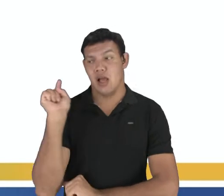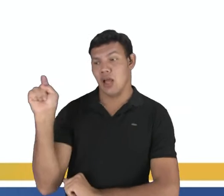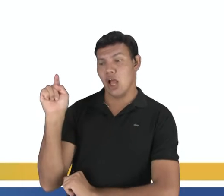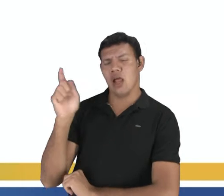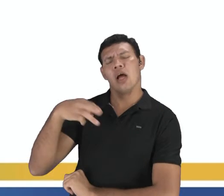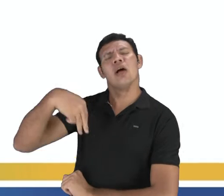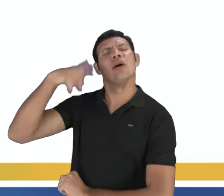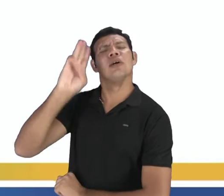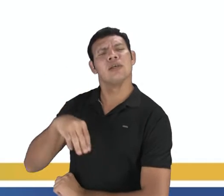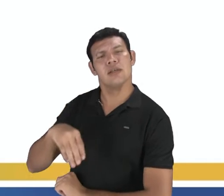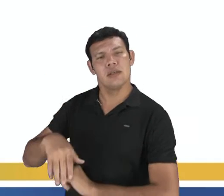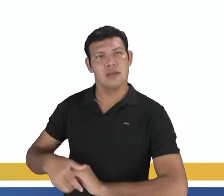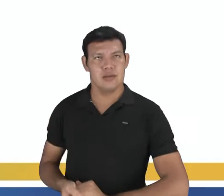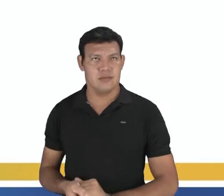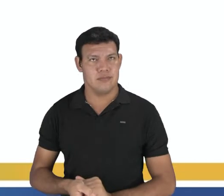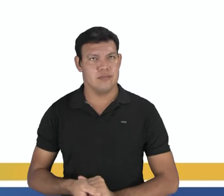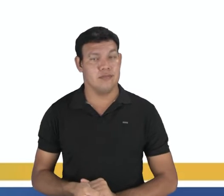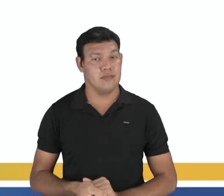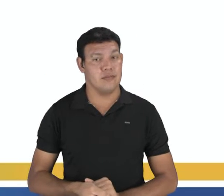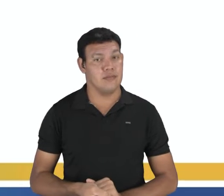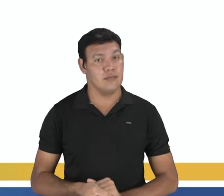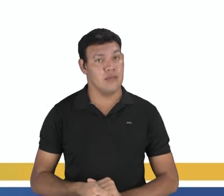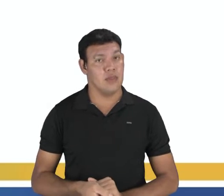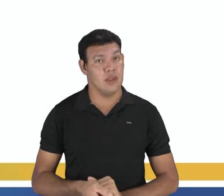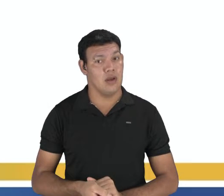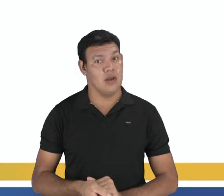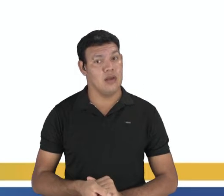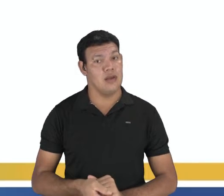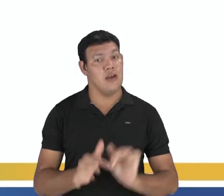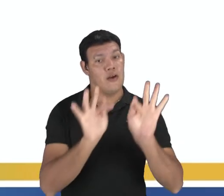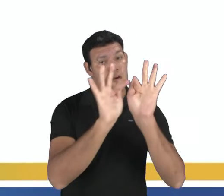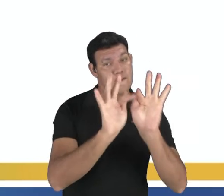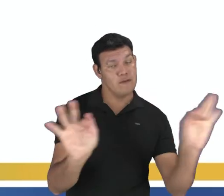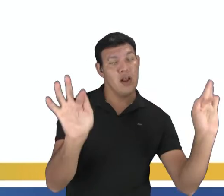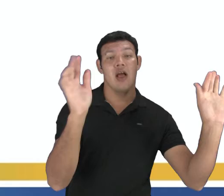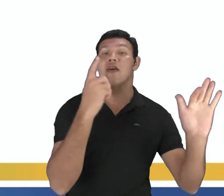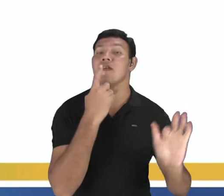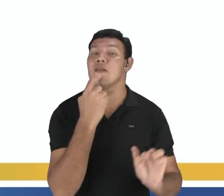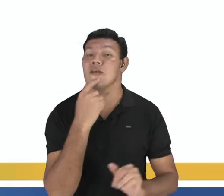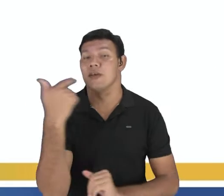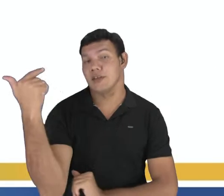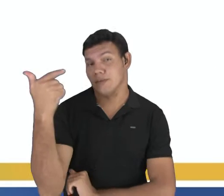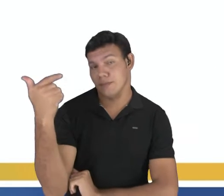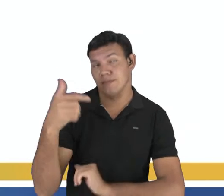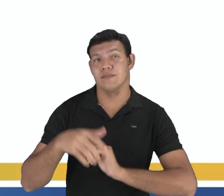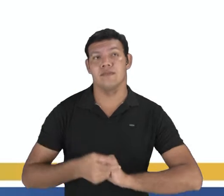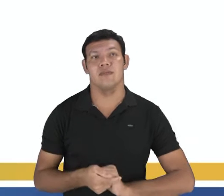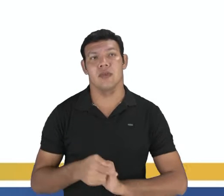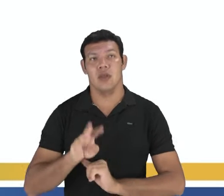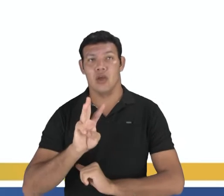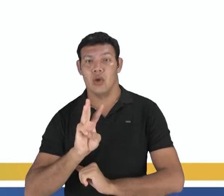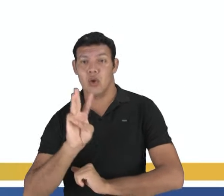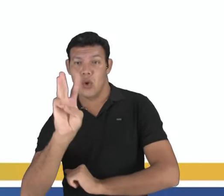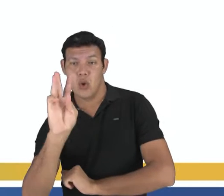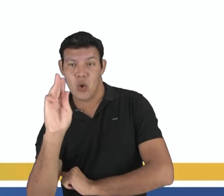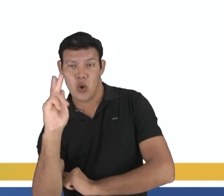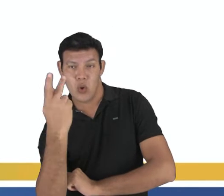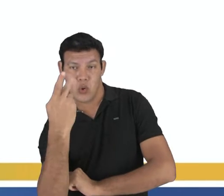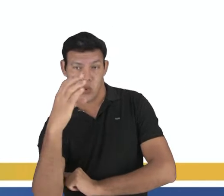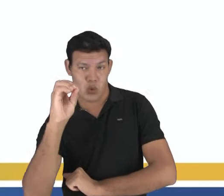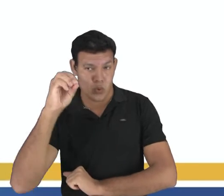e com os talking to her já segunda que tá aí de vermelho um